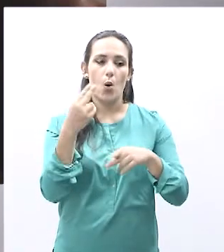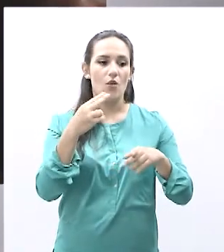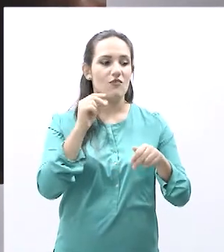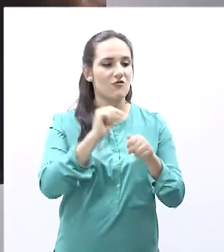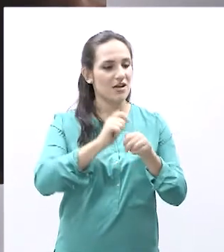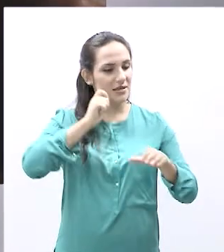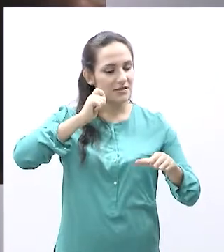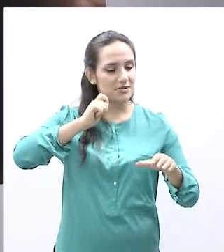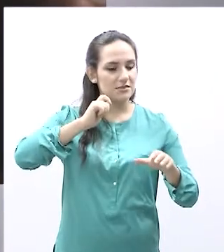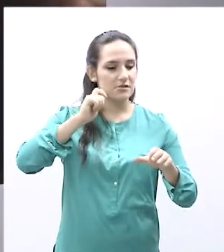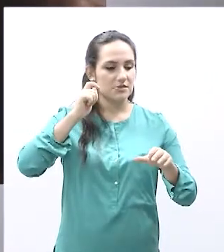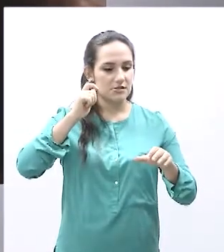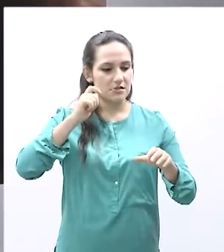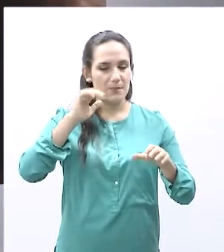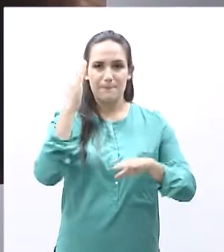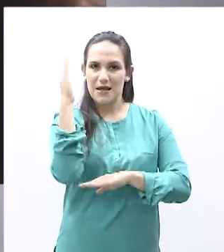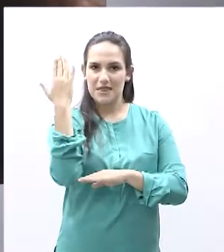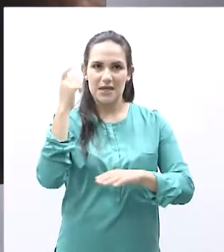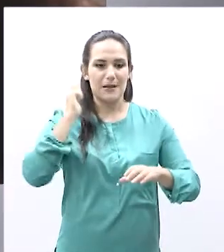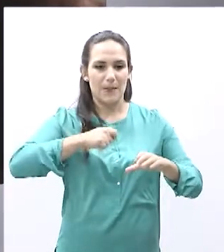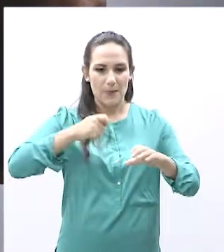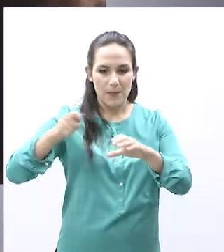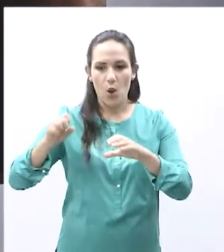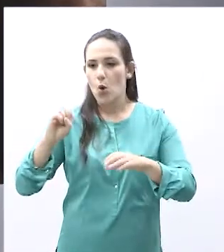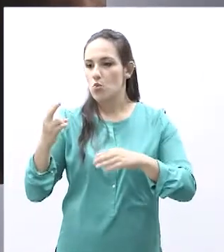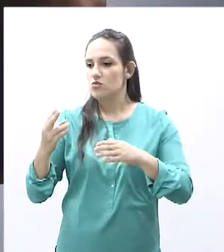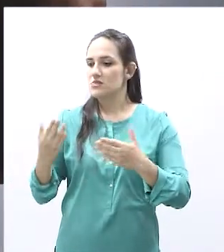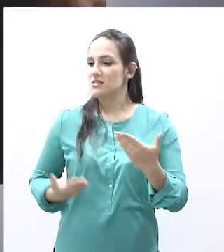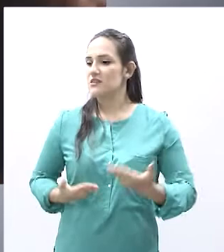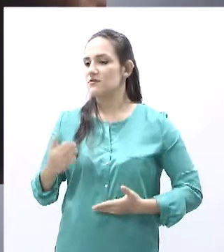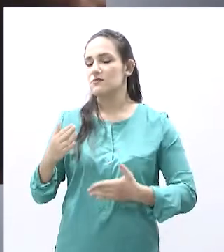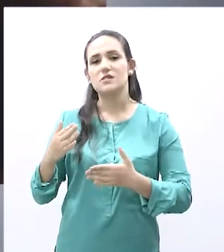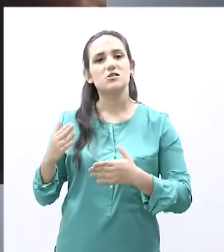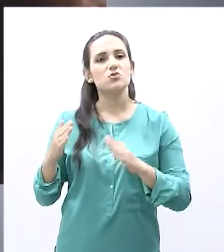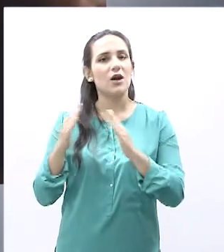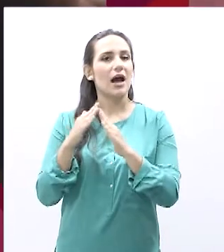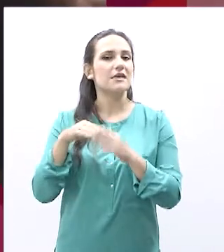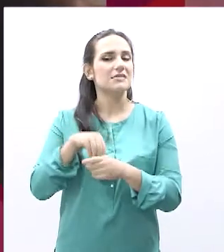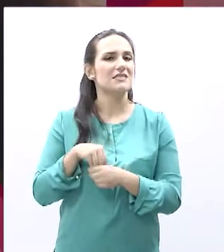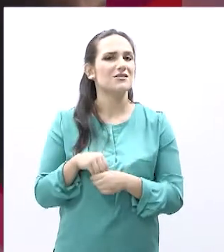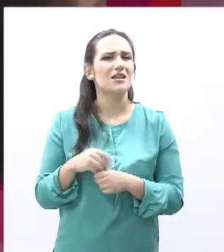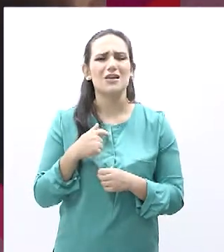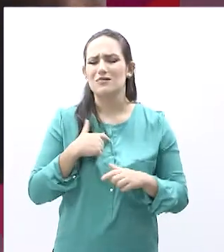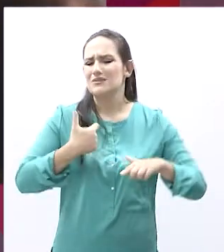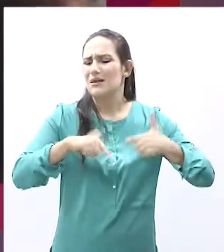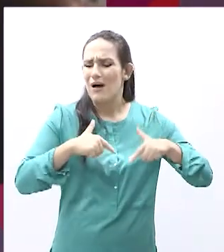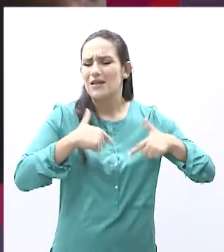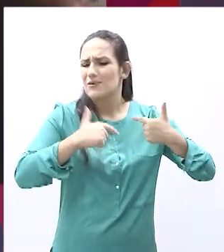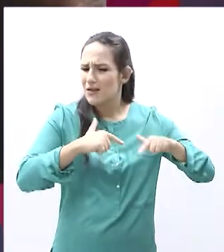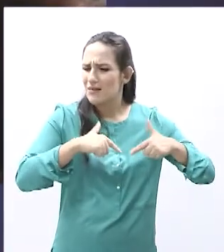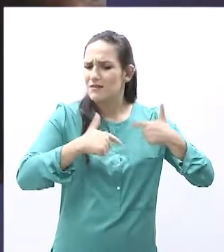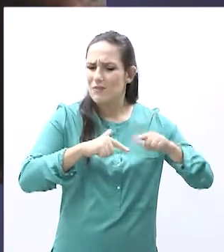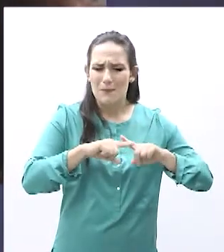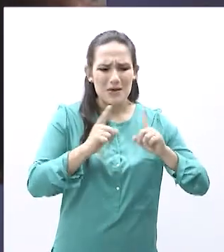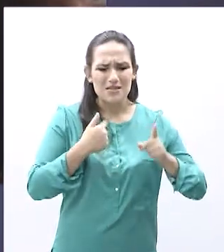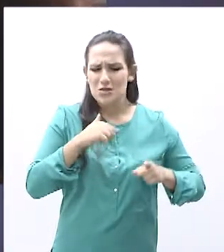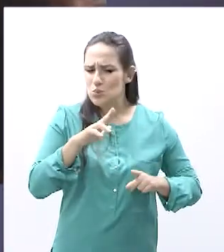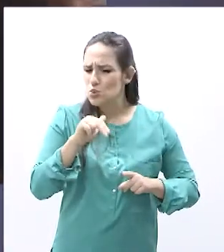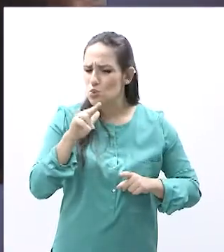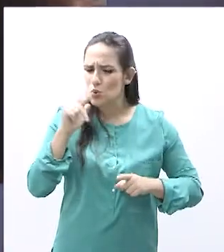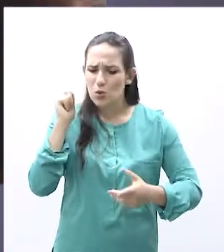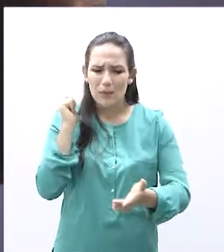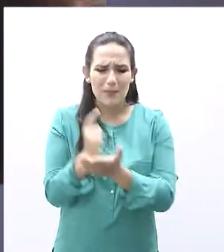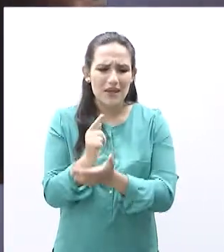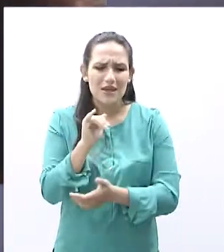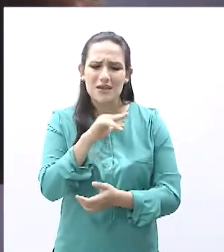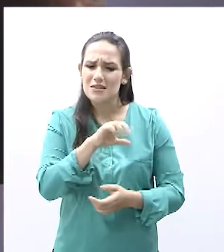serviço doméstico, né, aquele faz tudo. Puxa, trabalho muito, nunca contribuí, né,